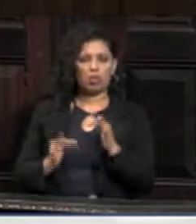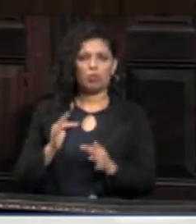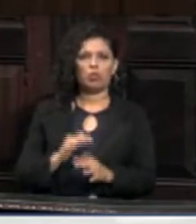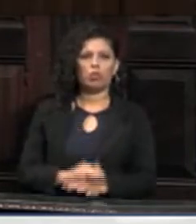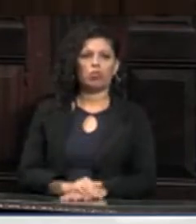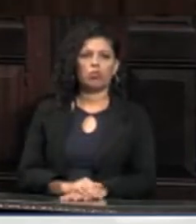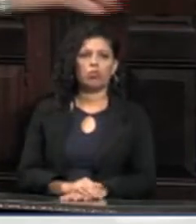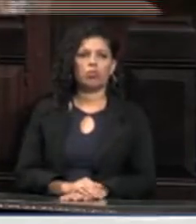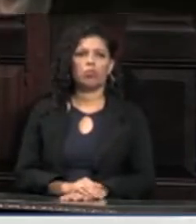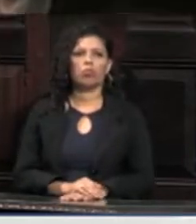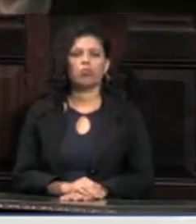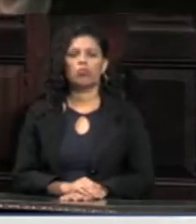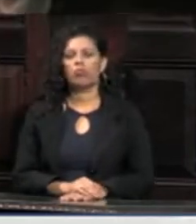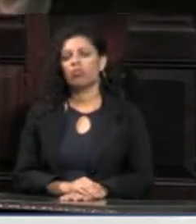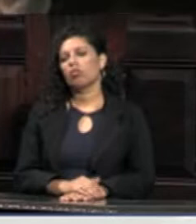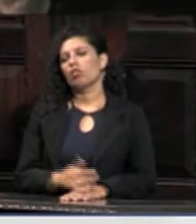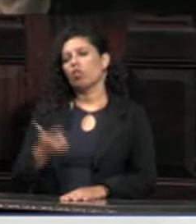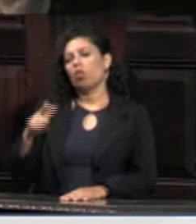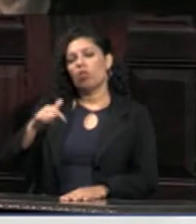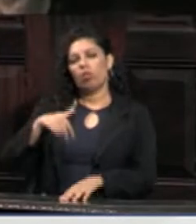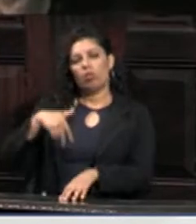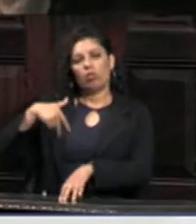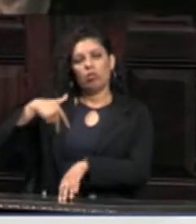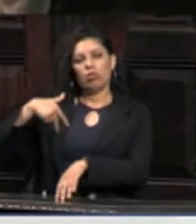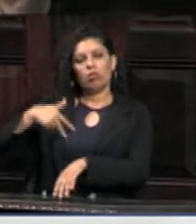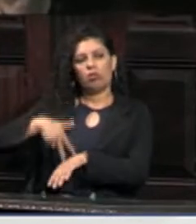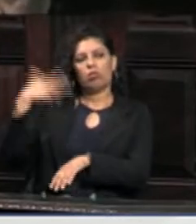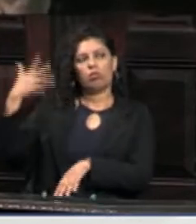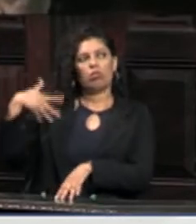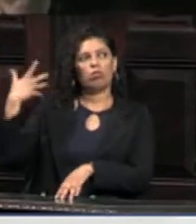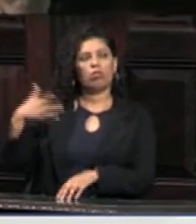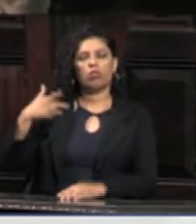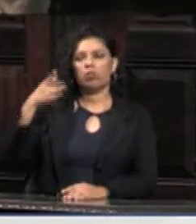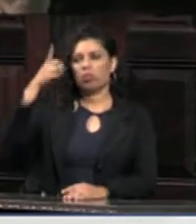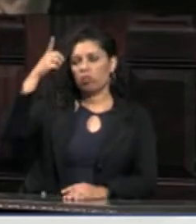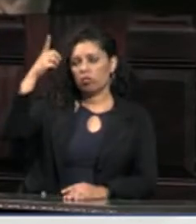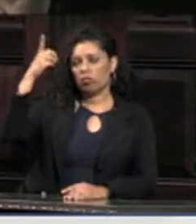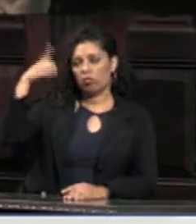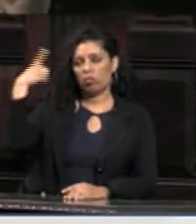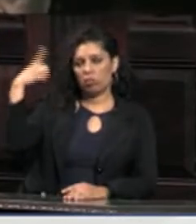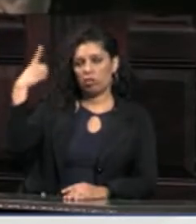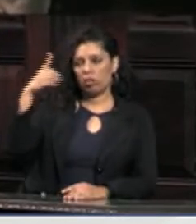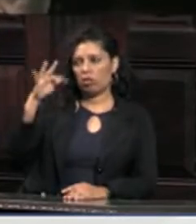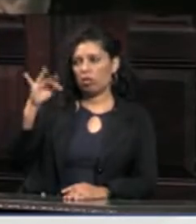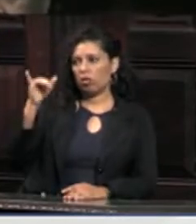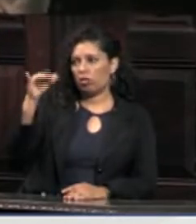Obrigado. Próximo orador inscrito é o nobre deputado Tio Carlos.